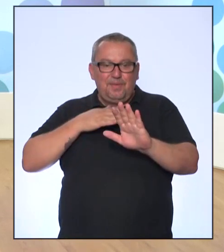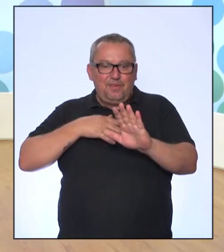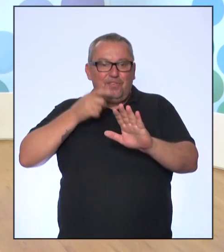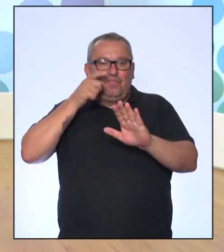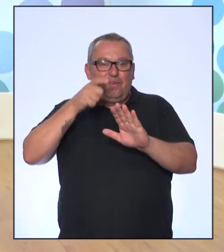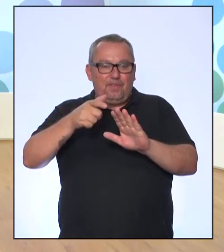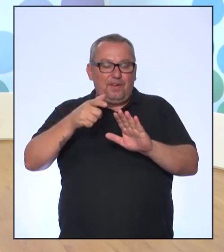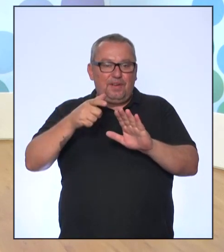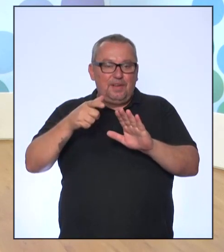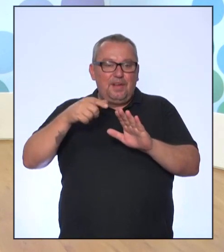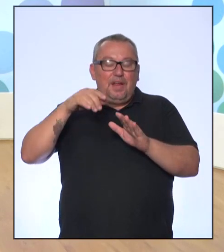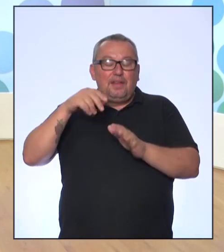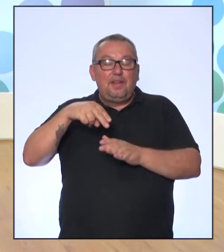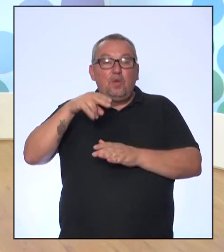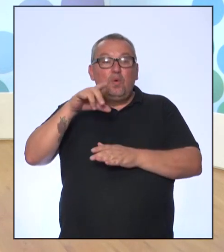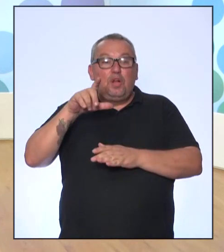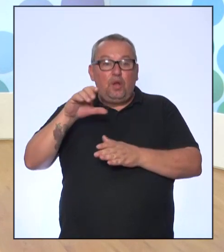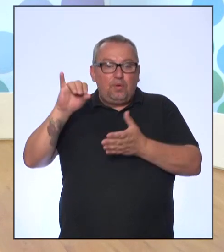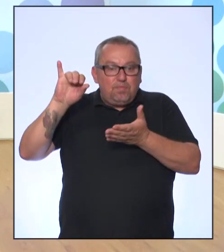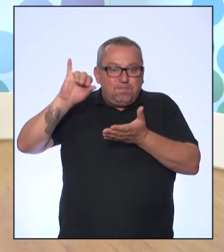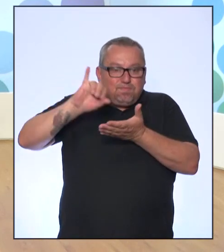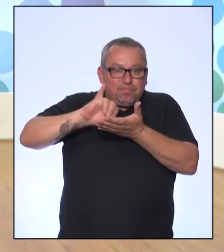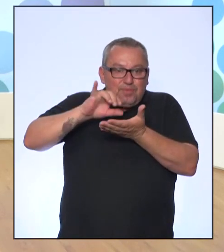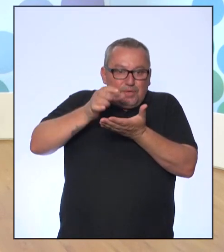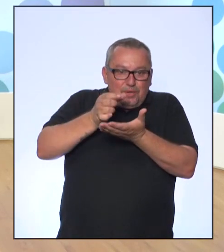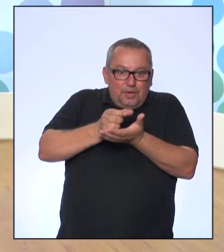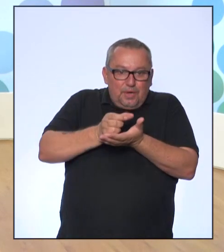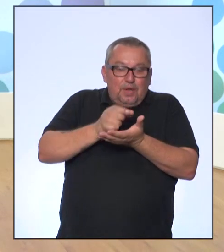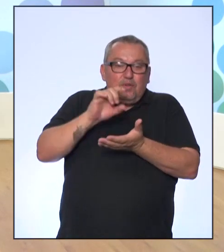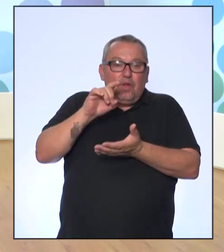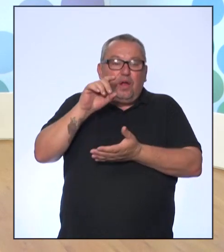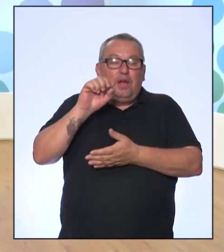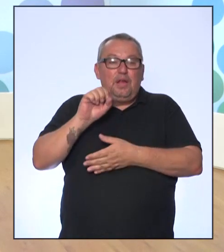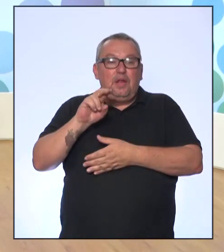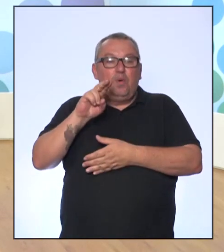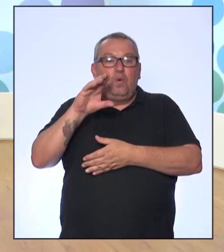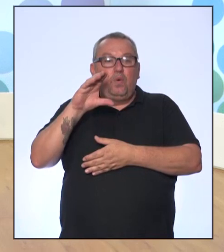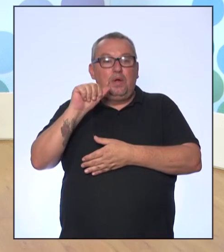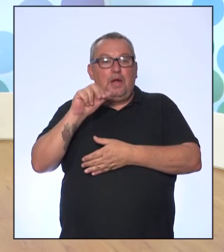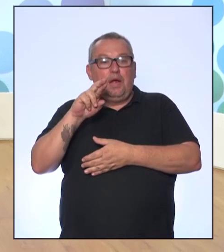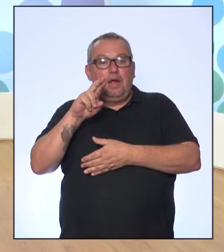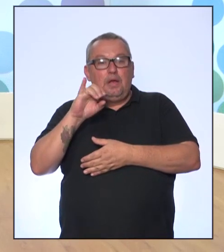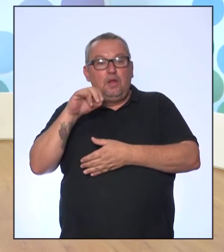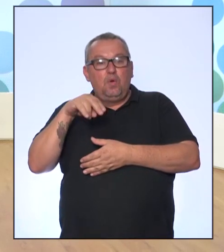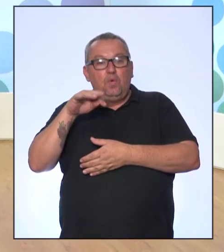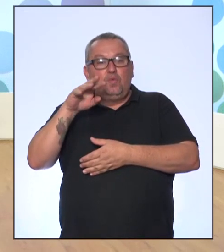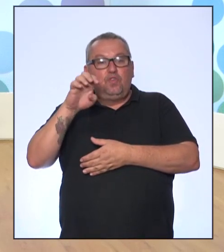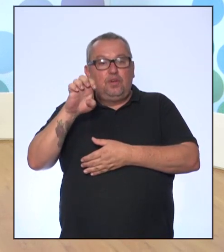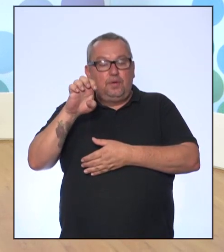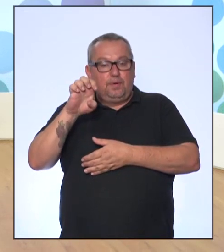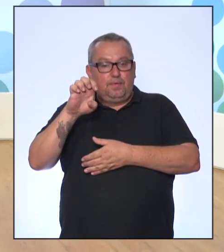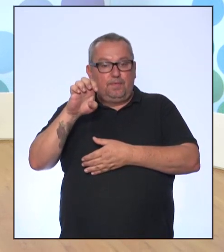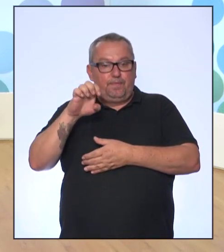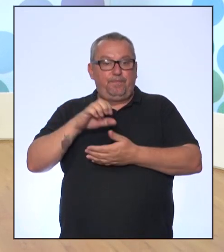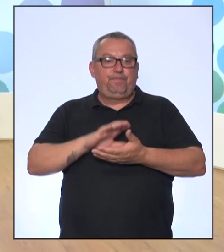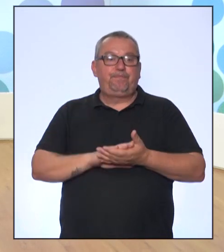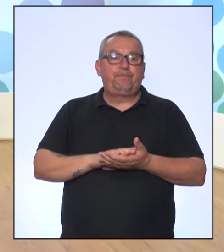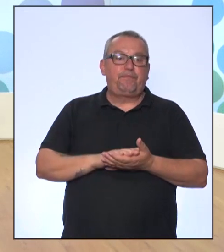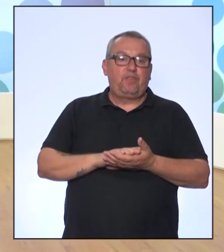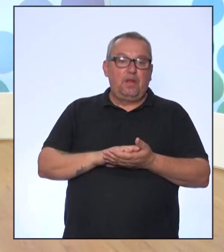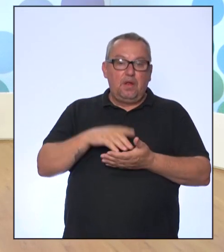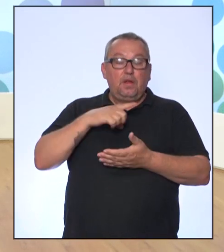núcleo a gente só tem nas células eucariontes, tá? Então, núcleo eu tenho nas